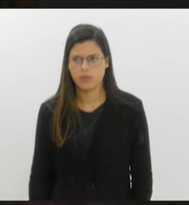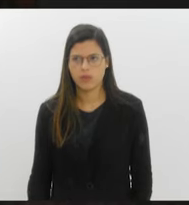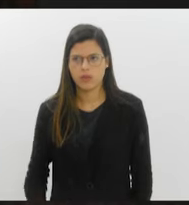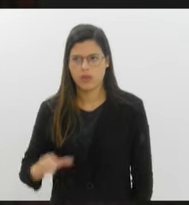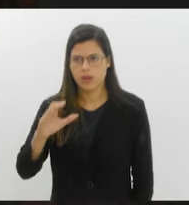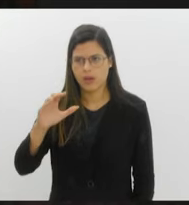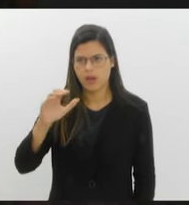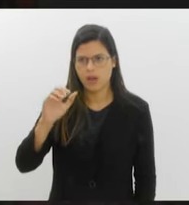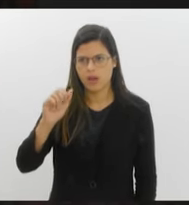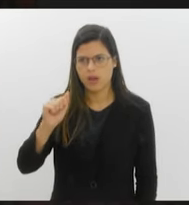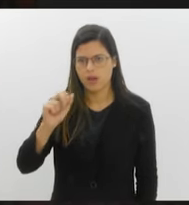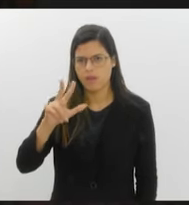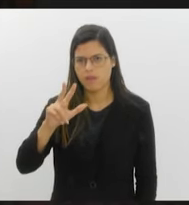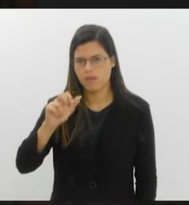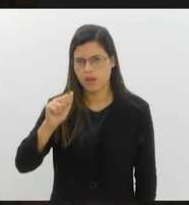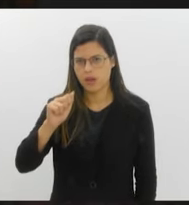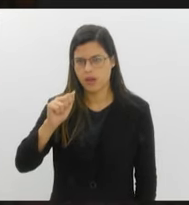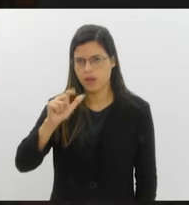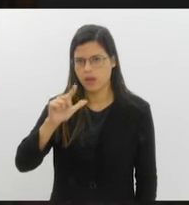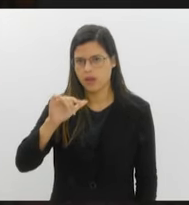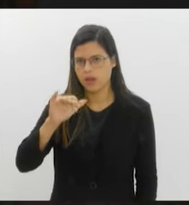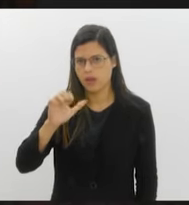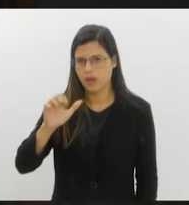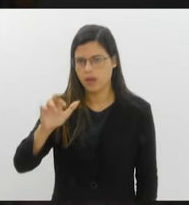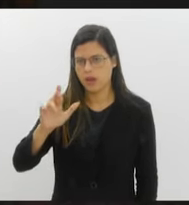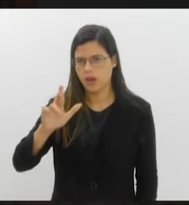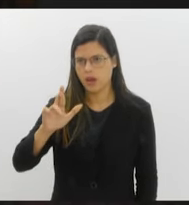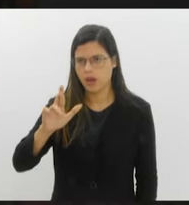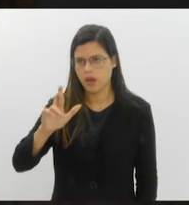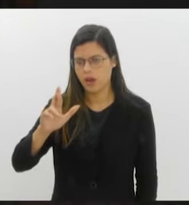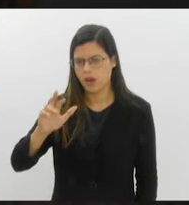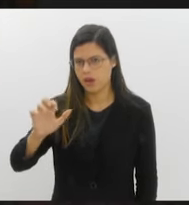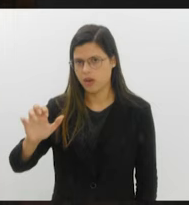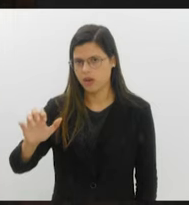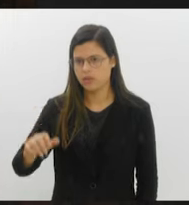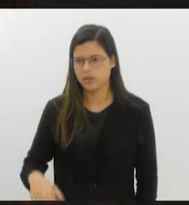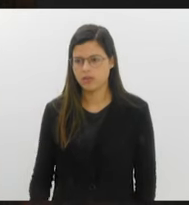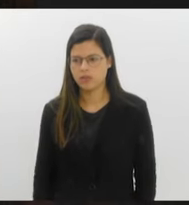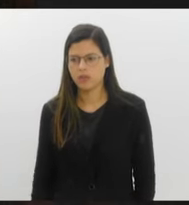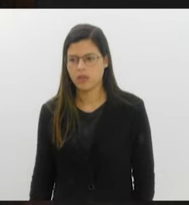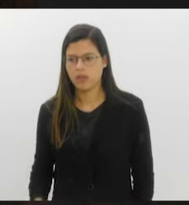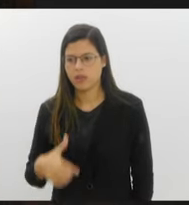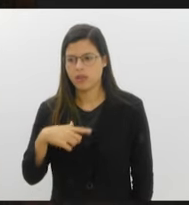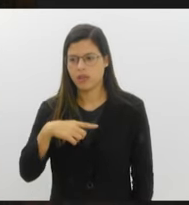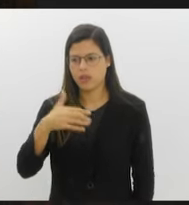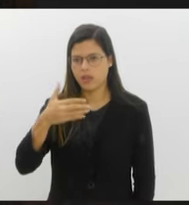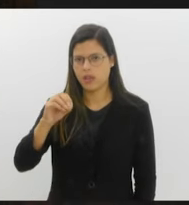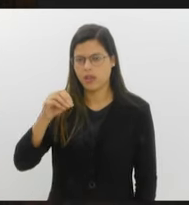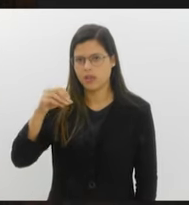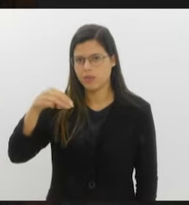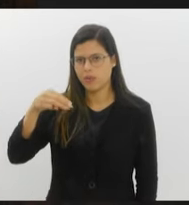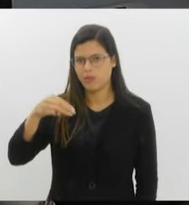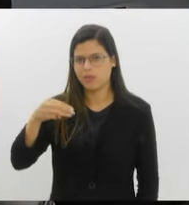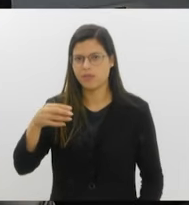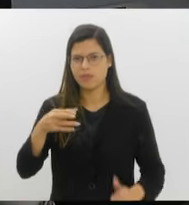Cavalieri. Vossa Excelência tem 10 minutos do tempo regimental.